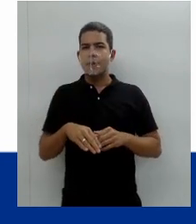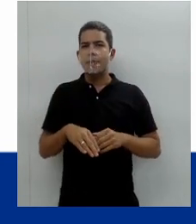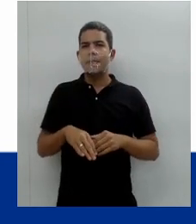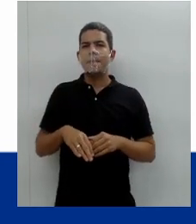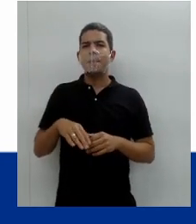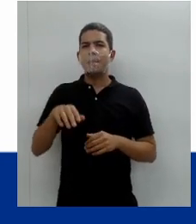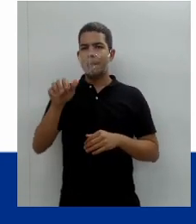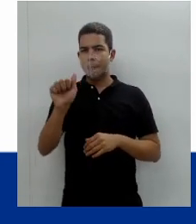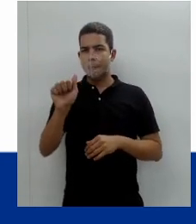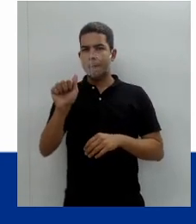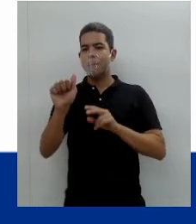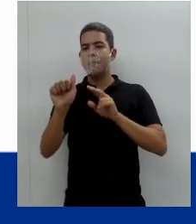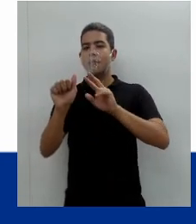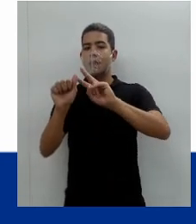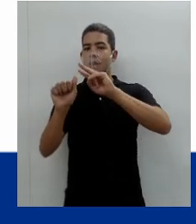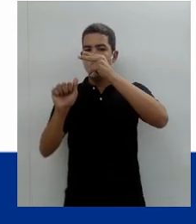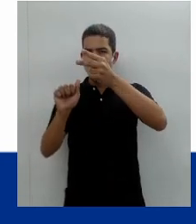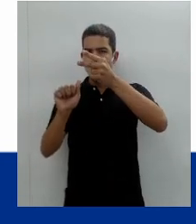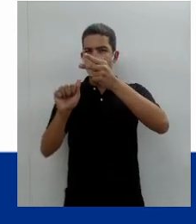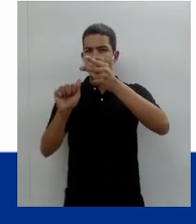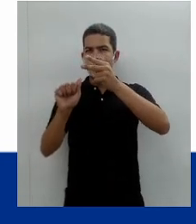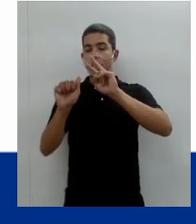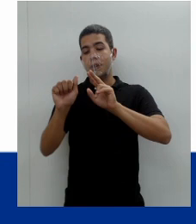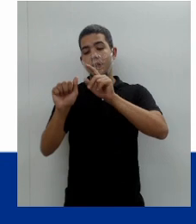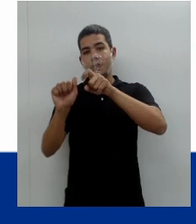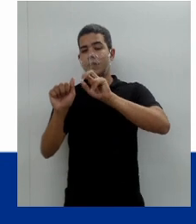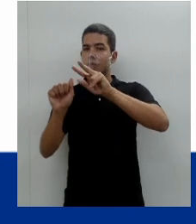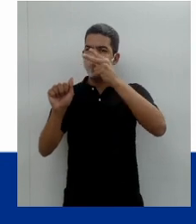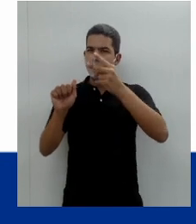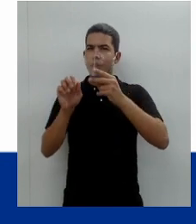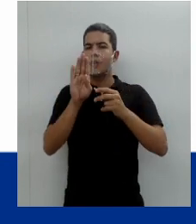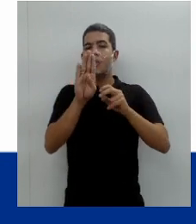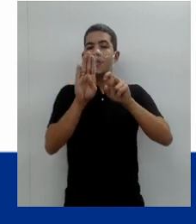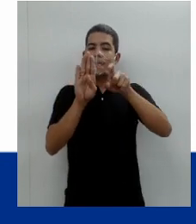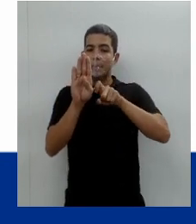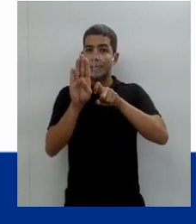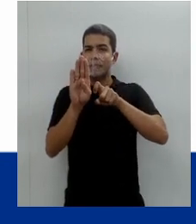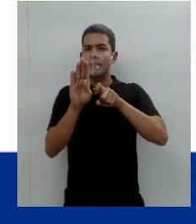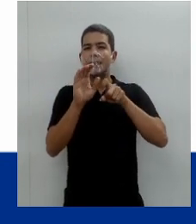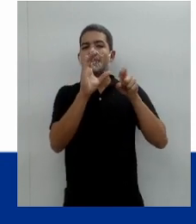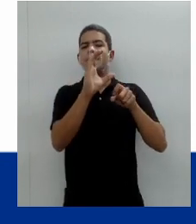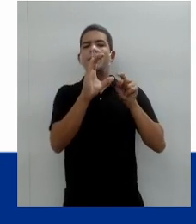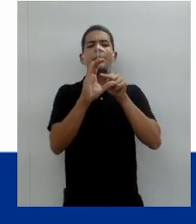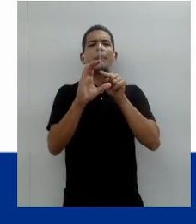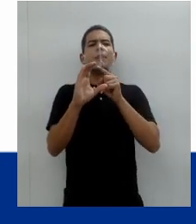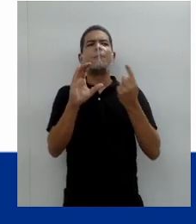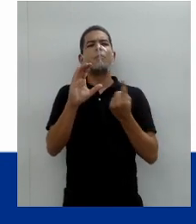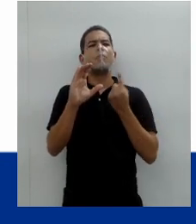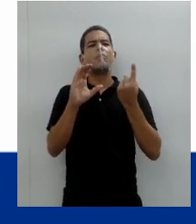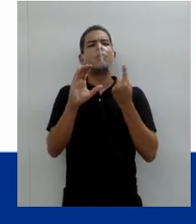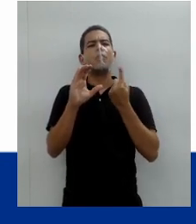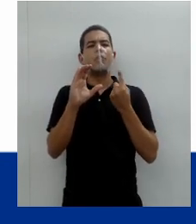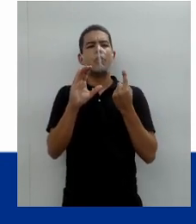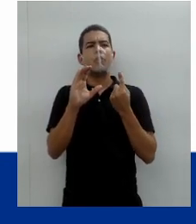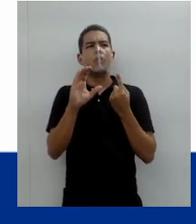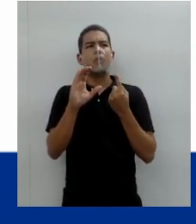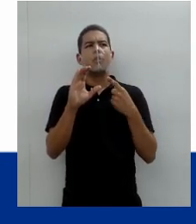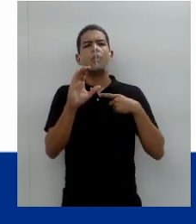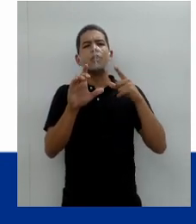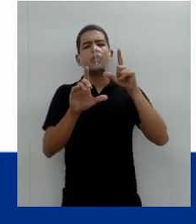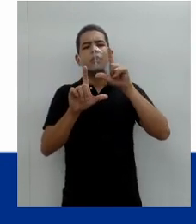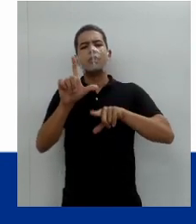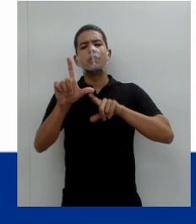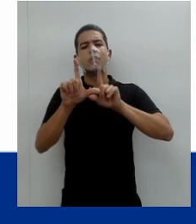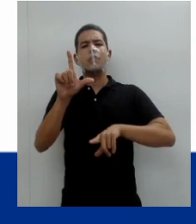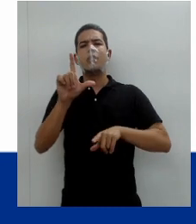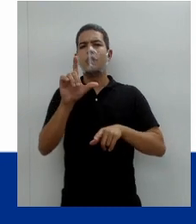Olha, A ao quadrado, AX ao quadrado, mais BX mais C. Tu percebe que C é uma letrinha que